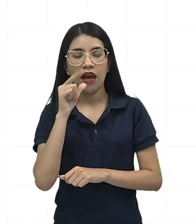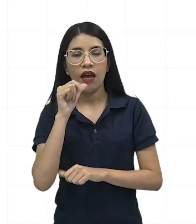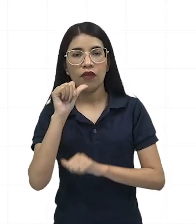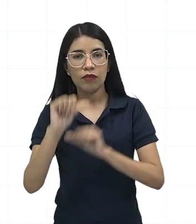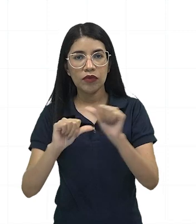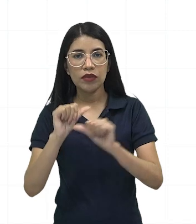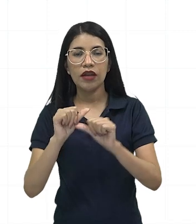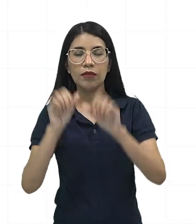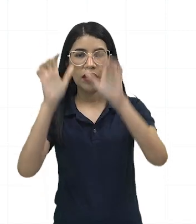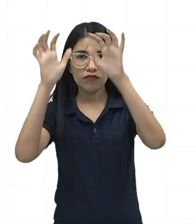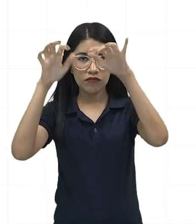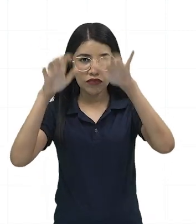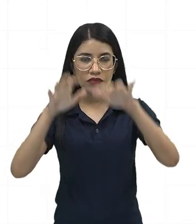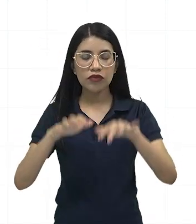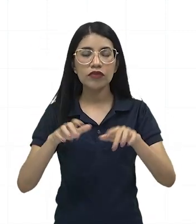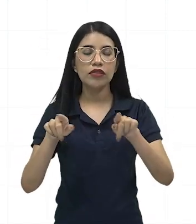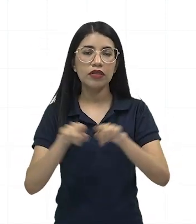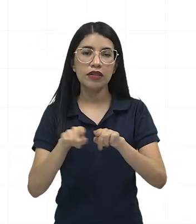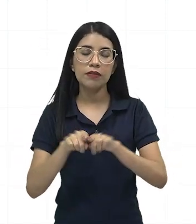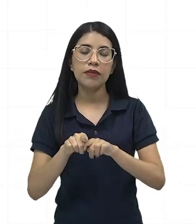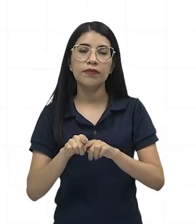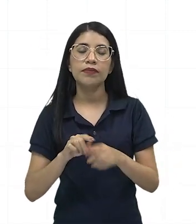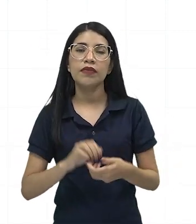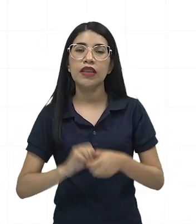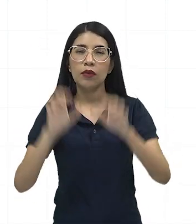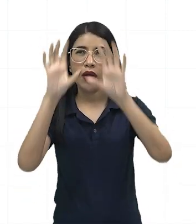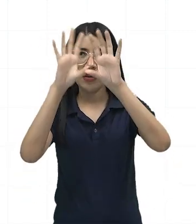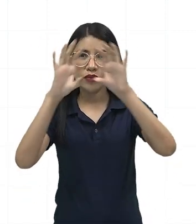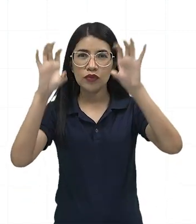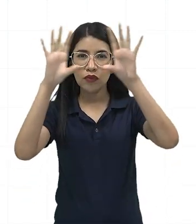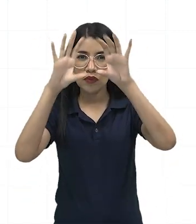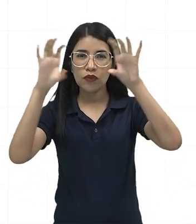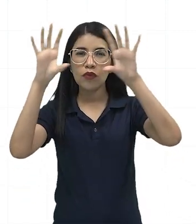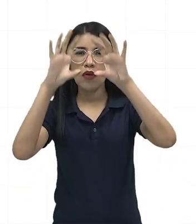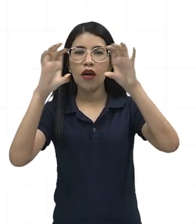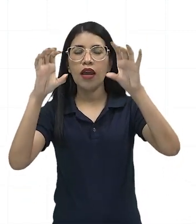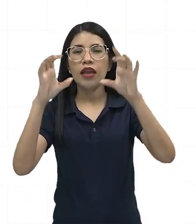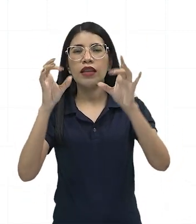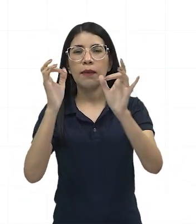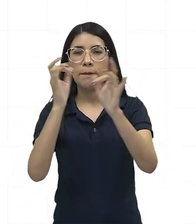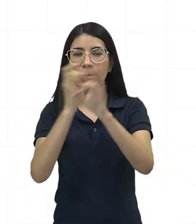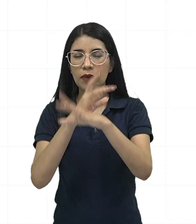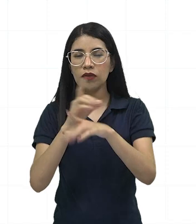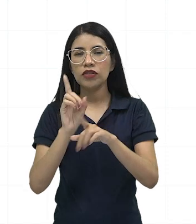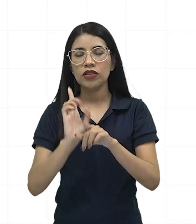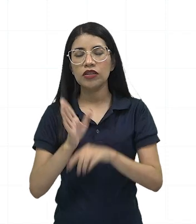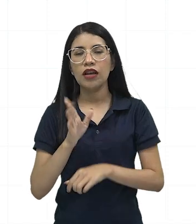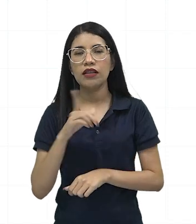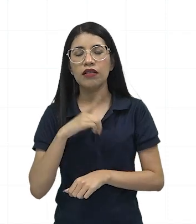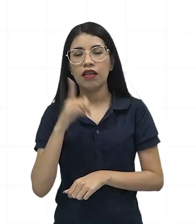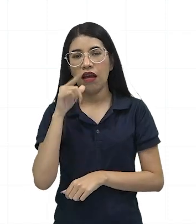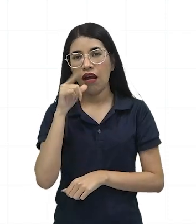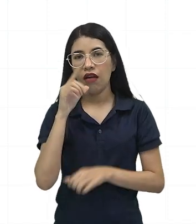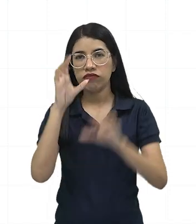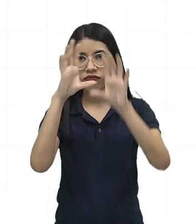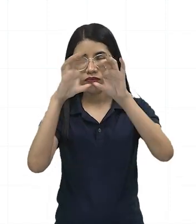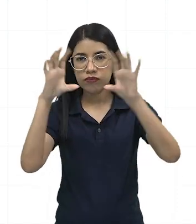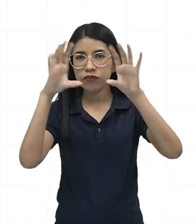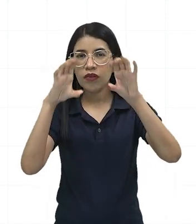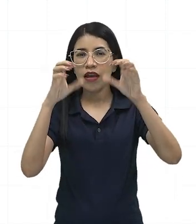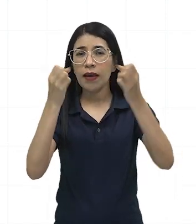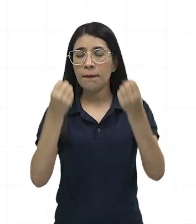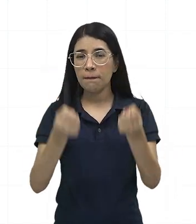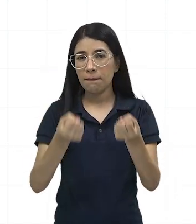estado líquido. E aí, quando formam as nuvens, que está cheia de gotículas de água, elas ficam